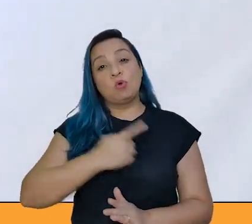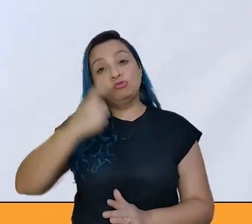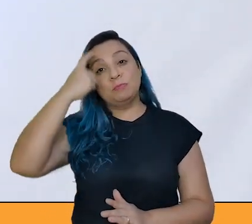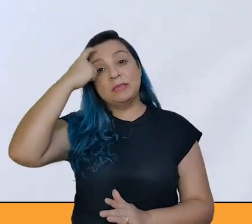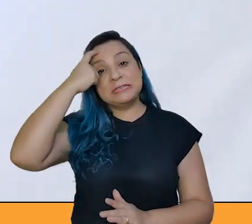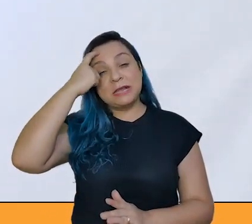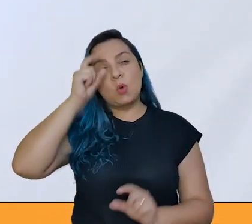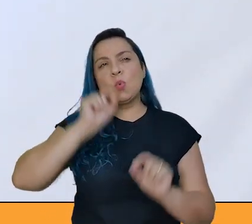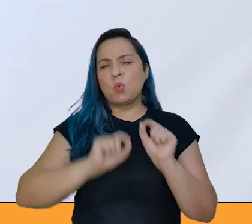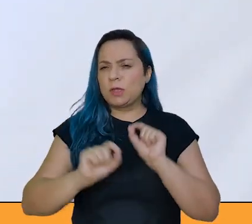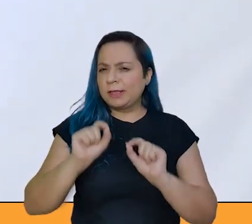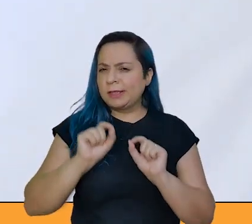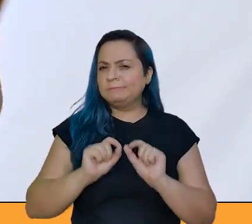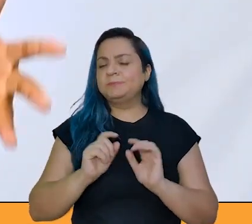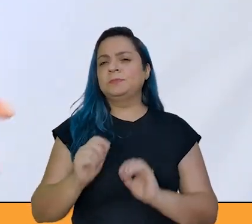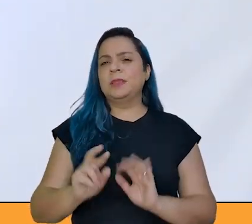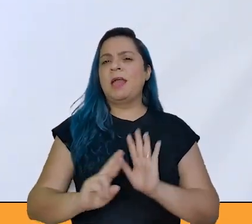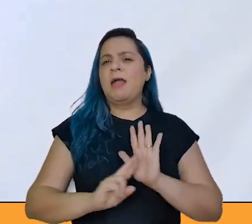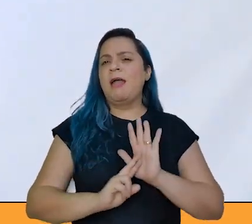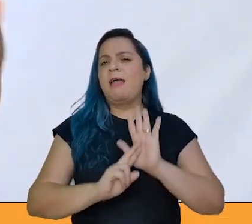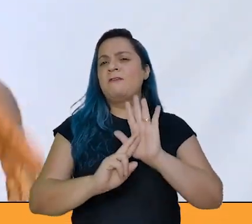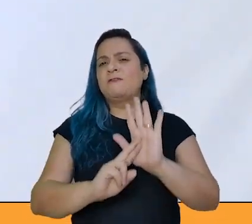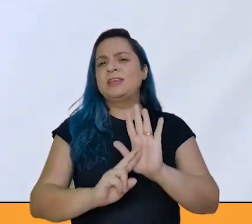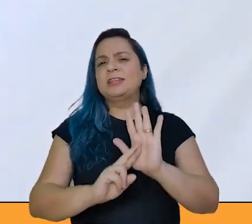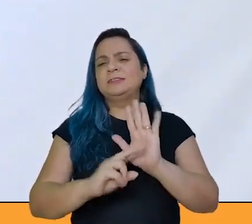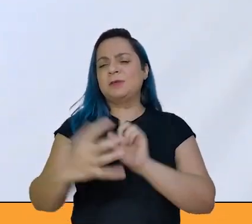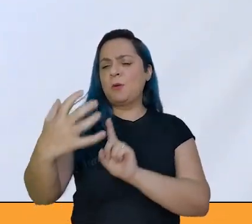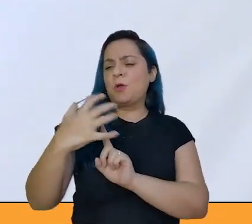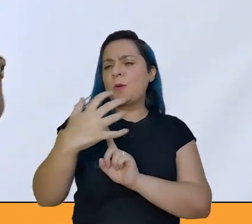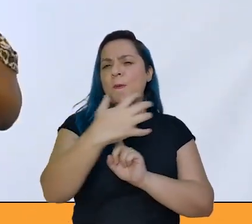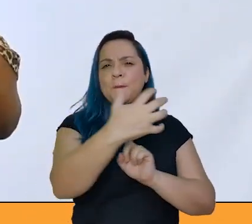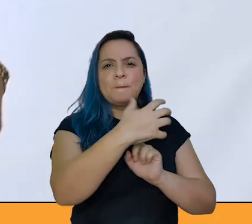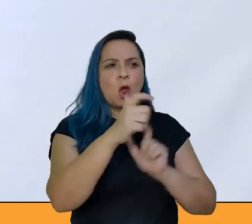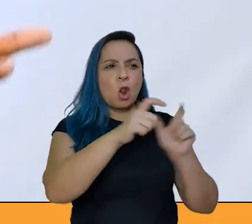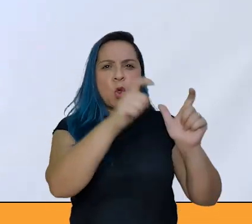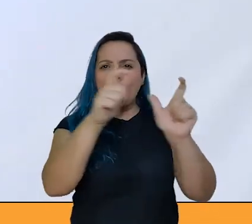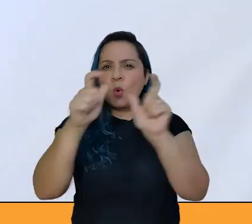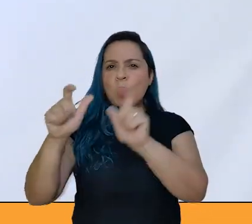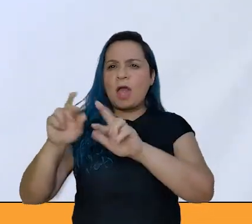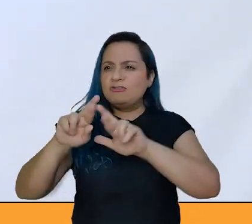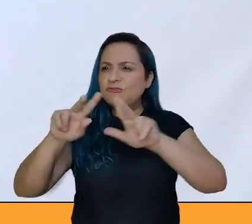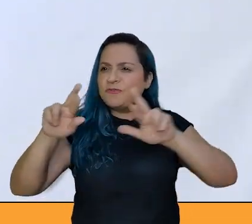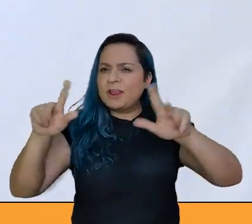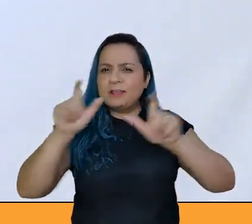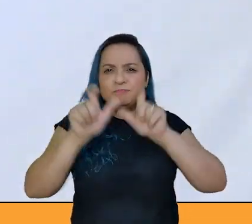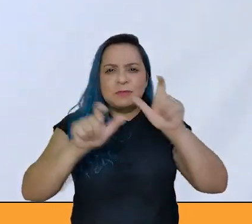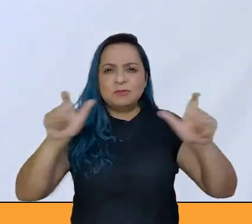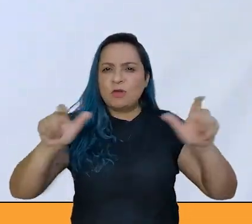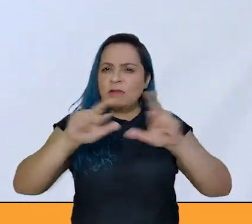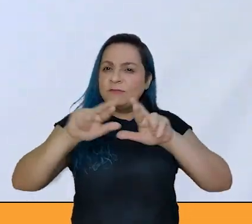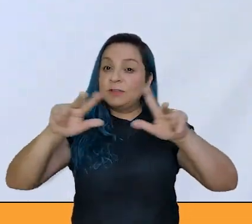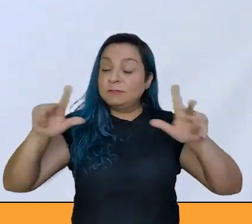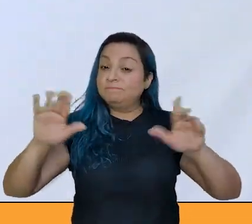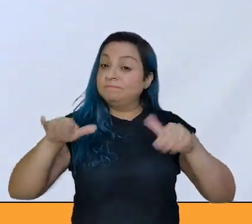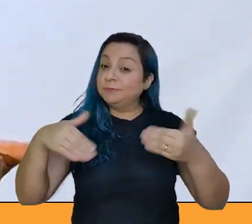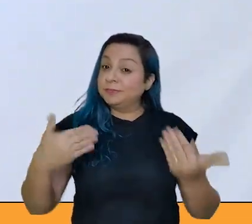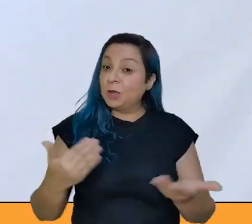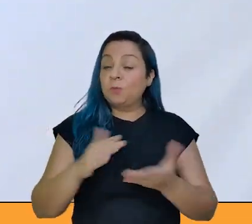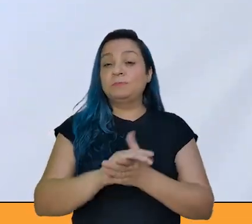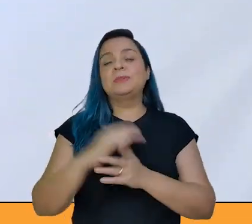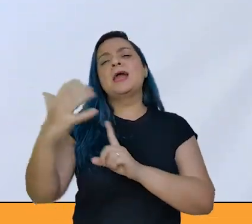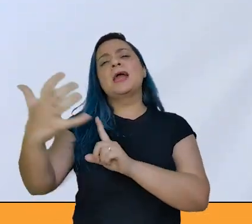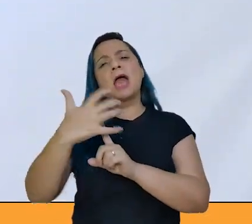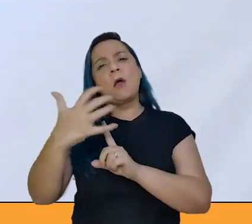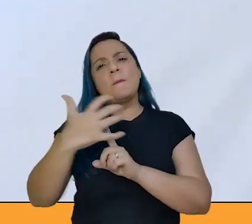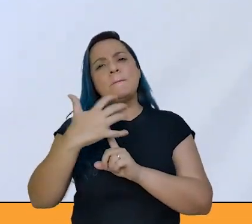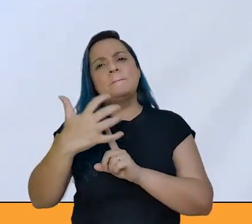pensar que as referências, as inspirações, elas podem vir de vários lugares, várias influências diferentes. Então, algo que me